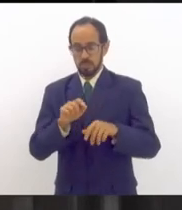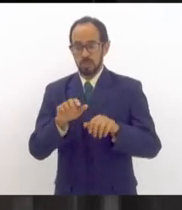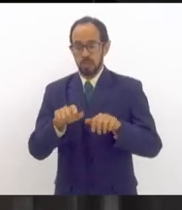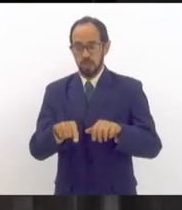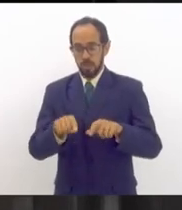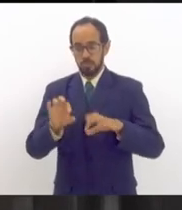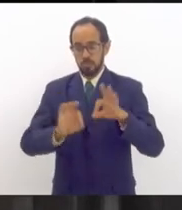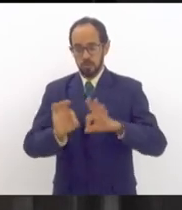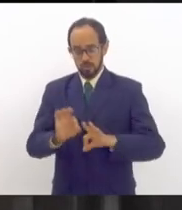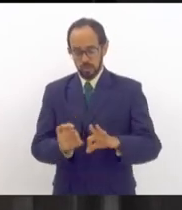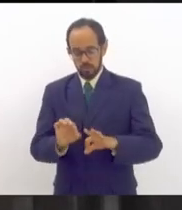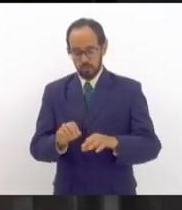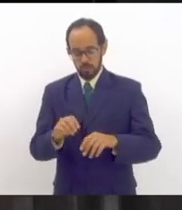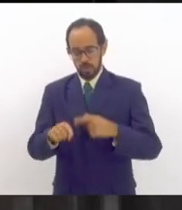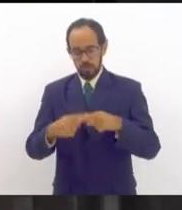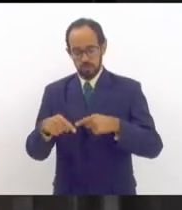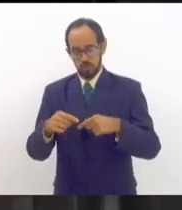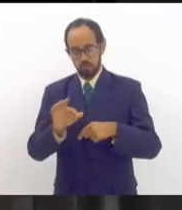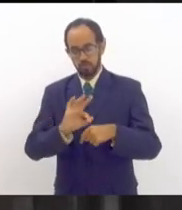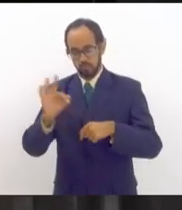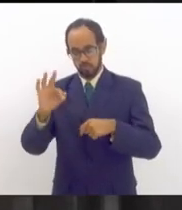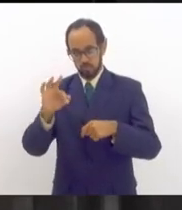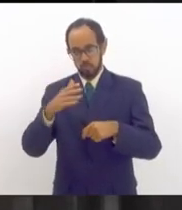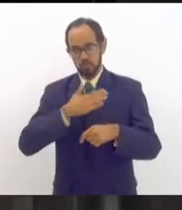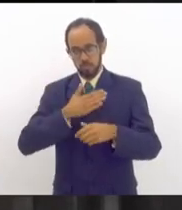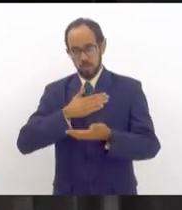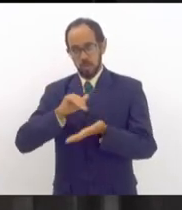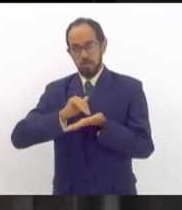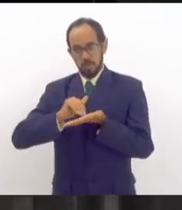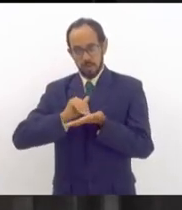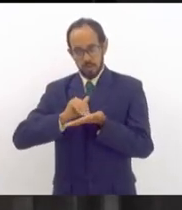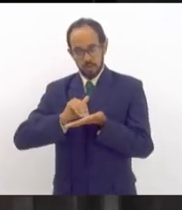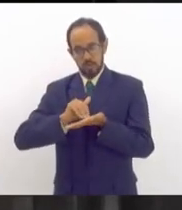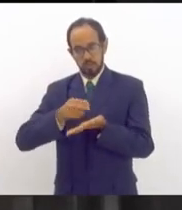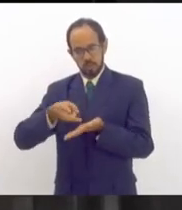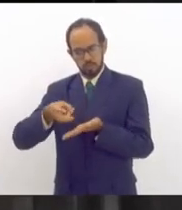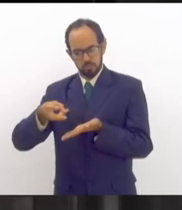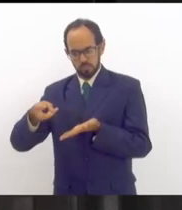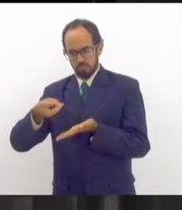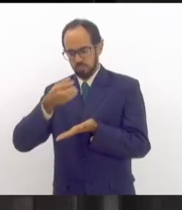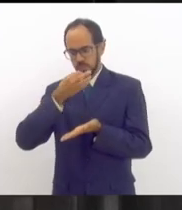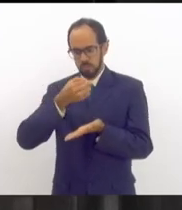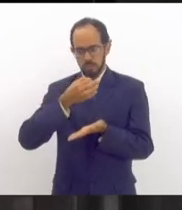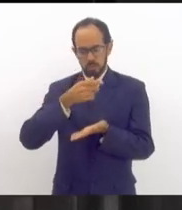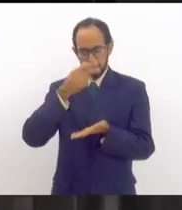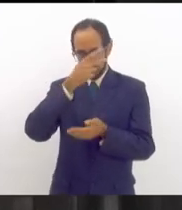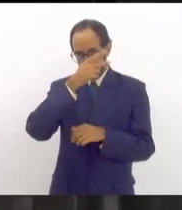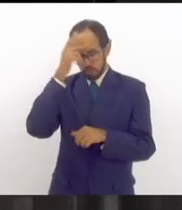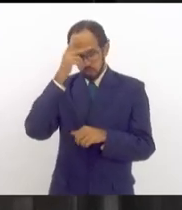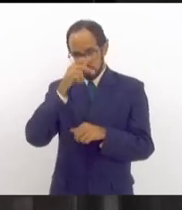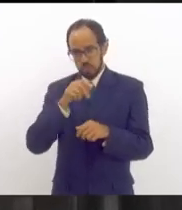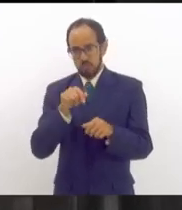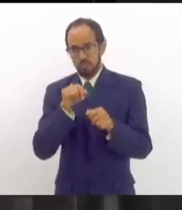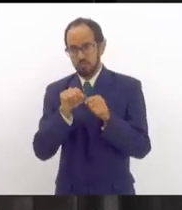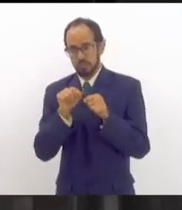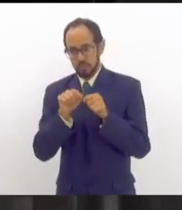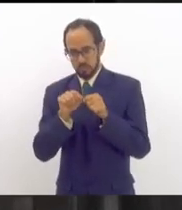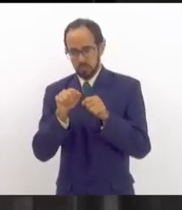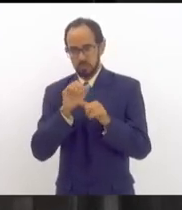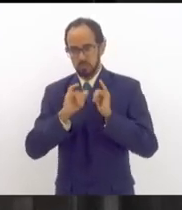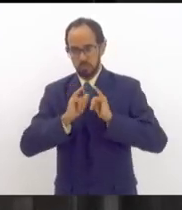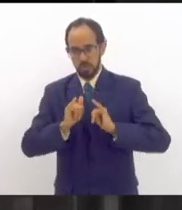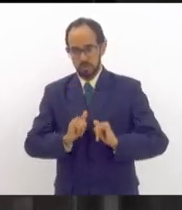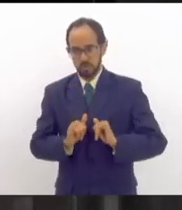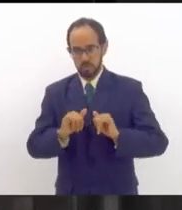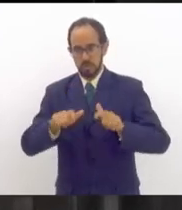projetos para mais para frente meu gabinete tá ouvindo muito Muitas pessoas a gente tá colhendo dados e a gente tá pensando e